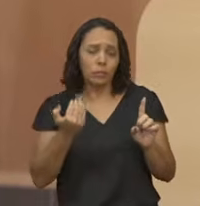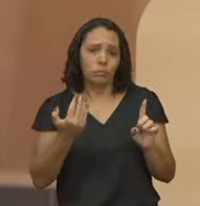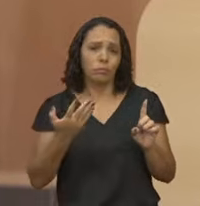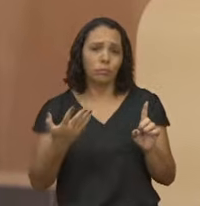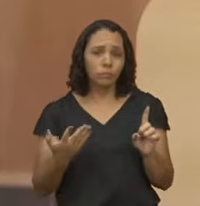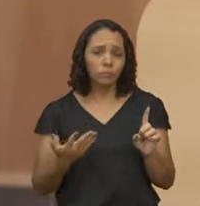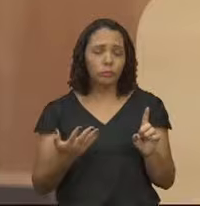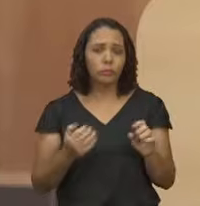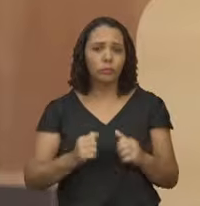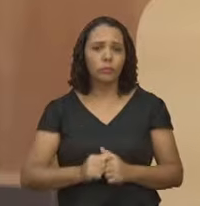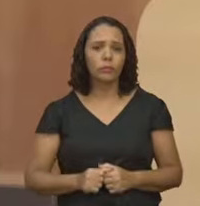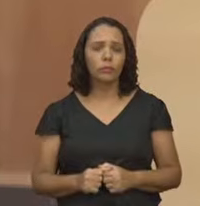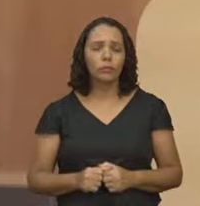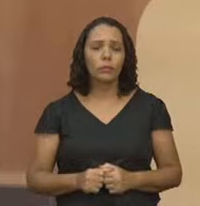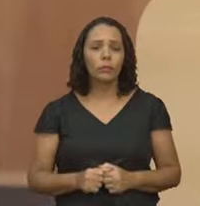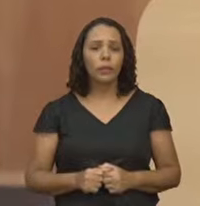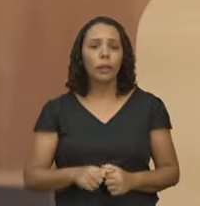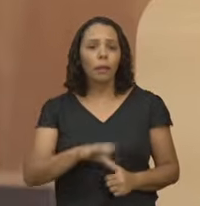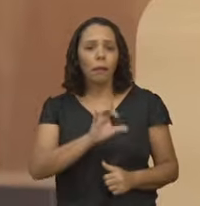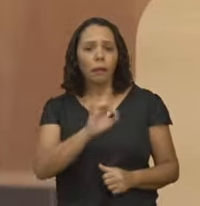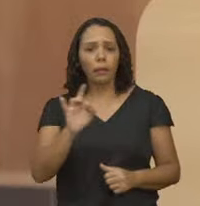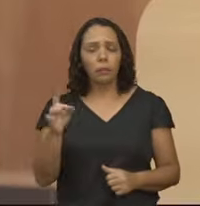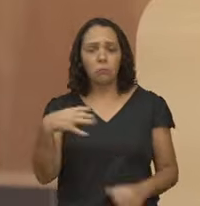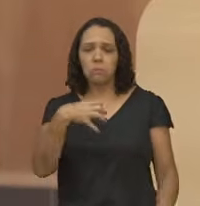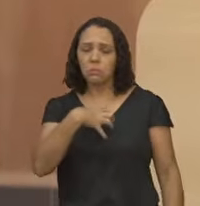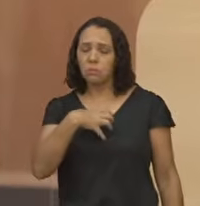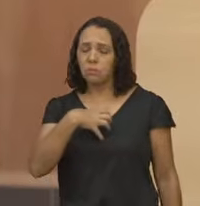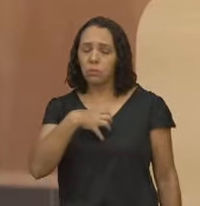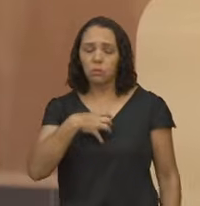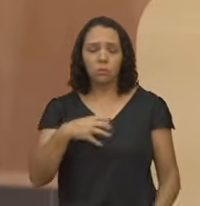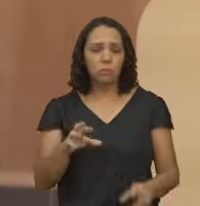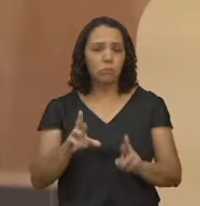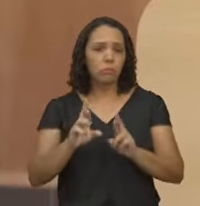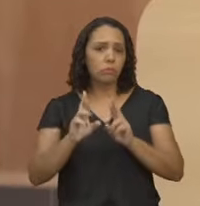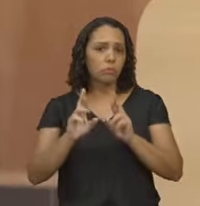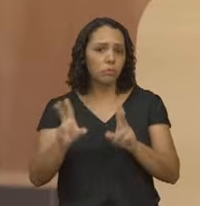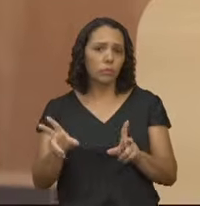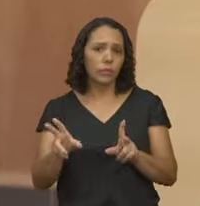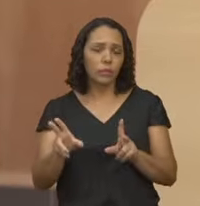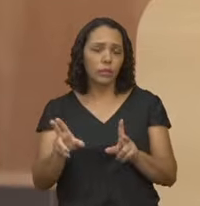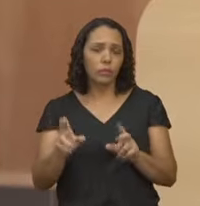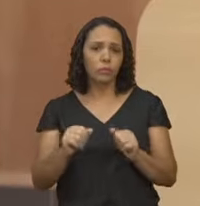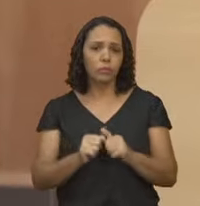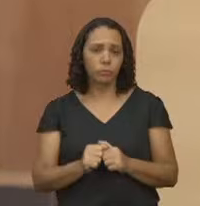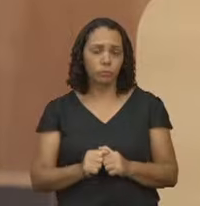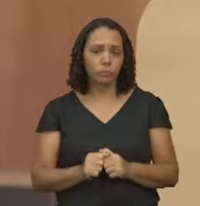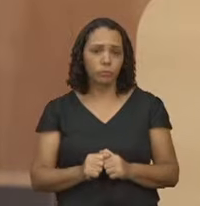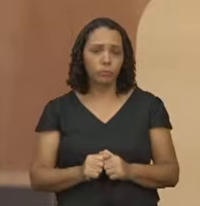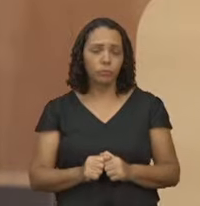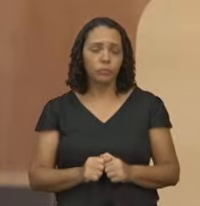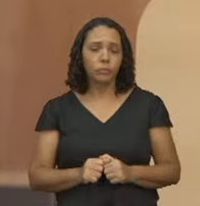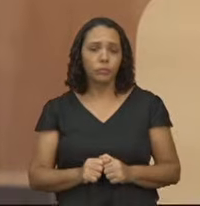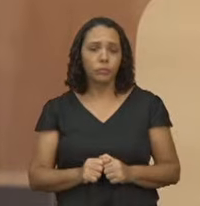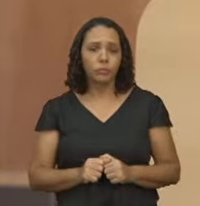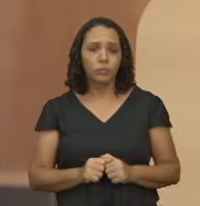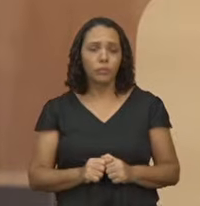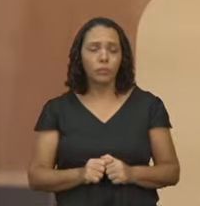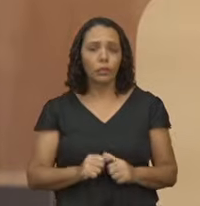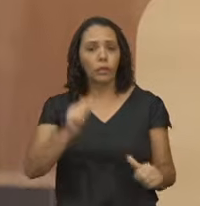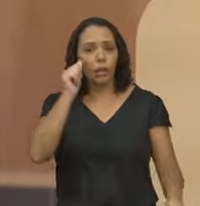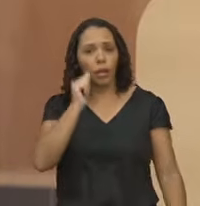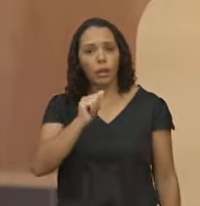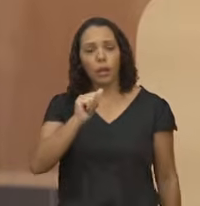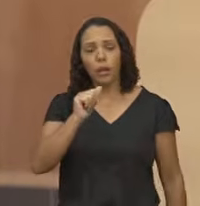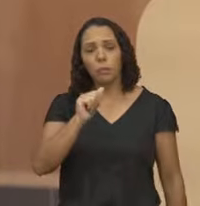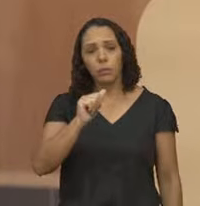reações muito particulares, porque ela não vai ter muito com quem dividir isso, né? Ela não tem muito com quem